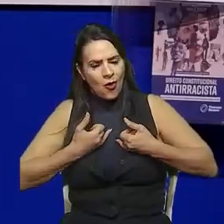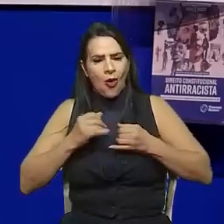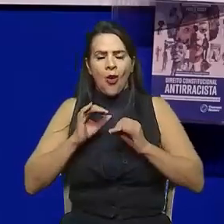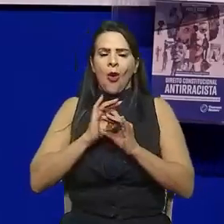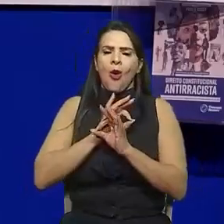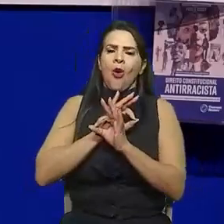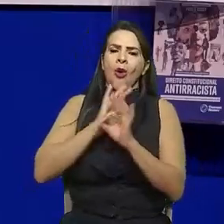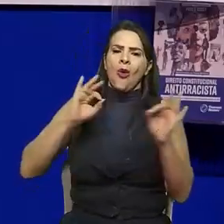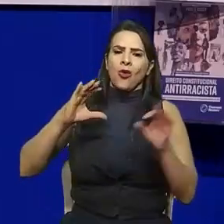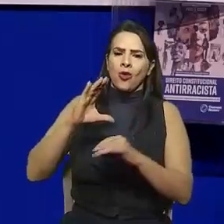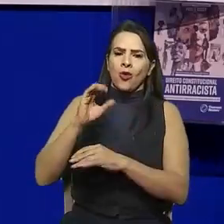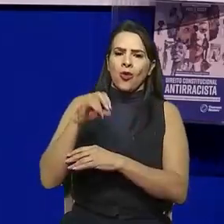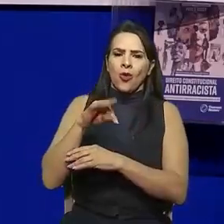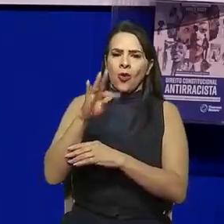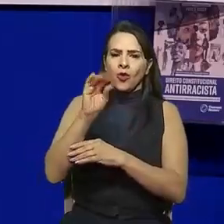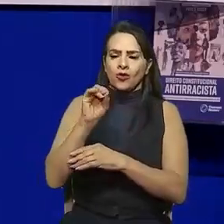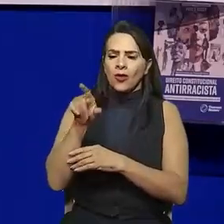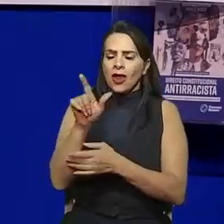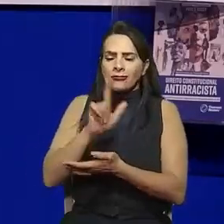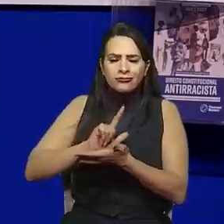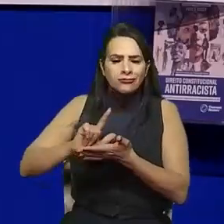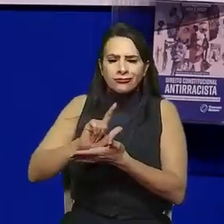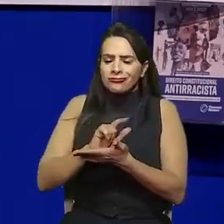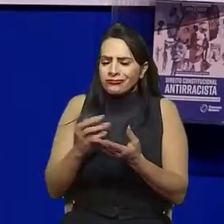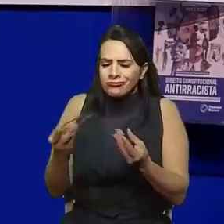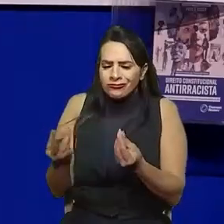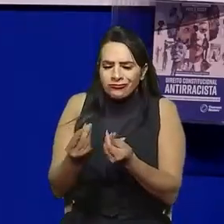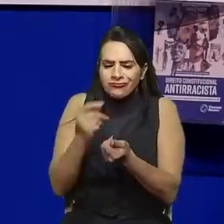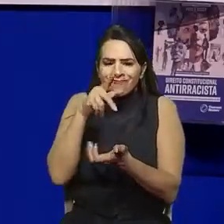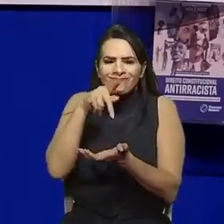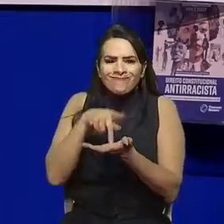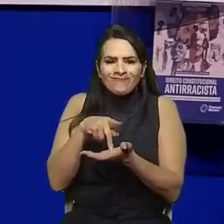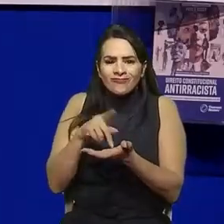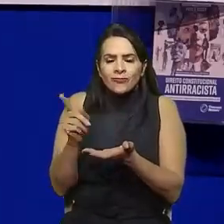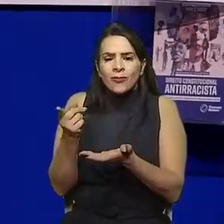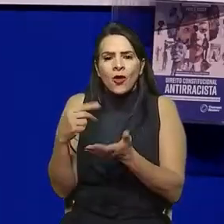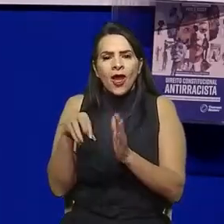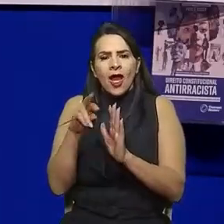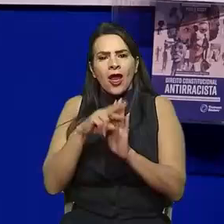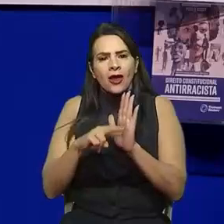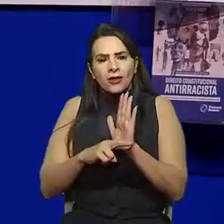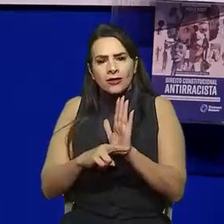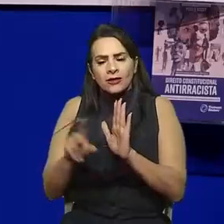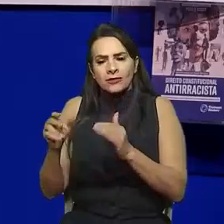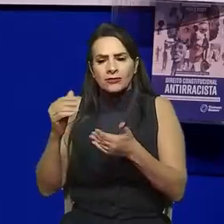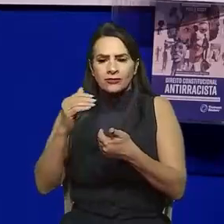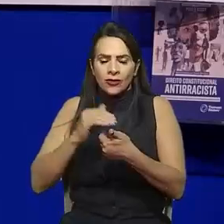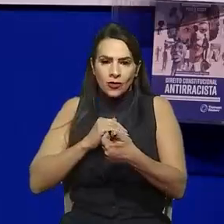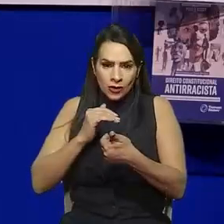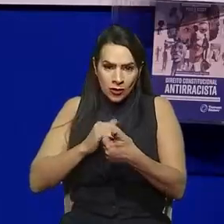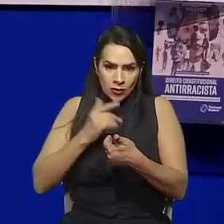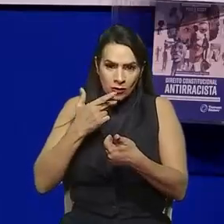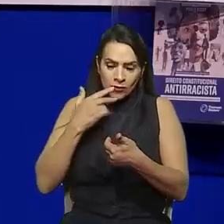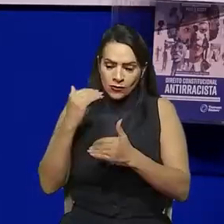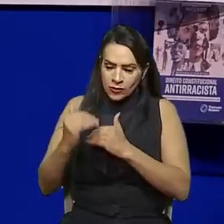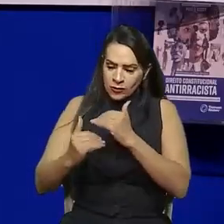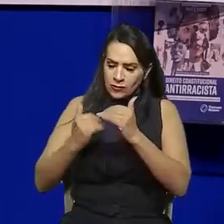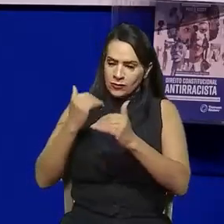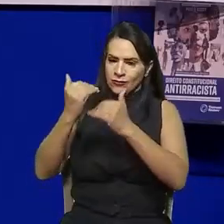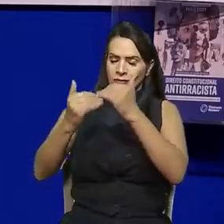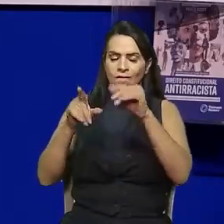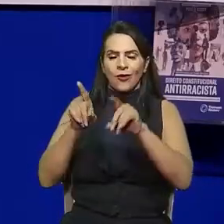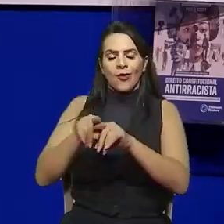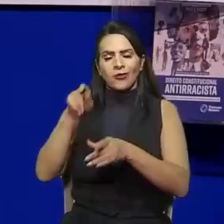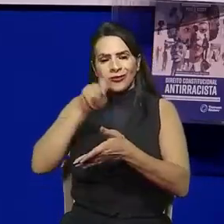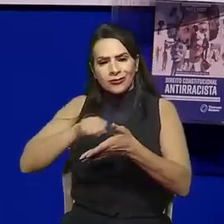não tem nada, é literatura pura, não é roteiro. Eu aconselho que você desenvolva como um romance.